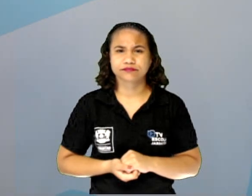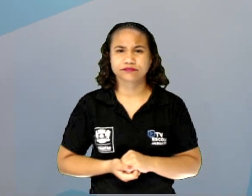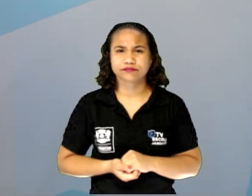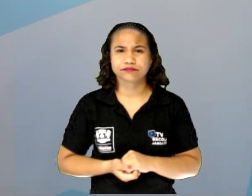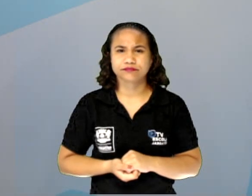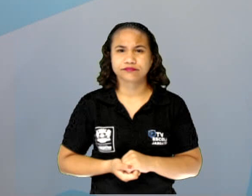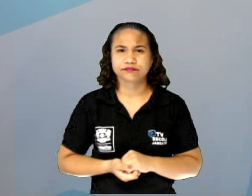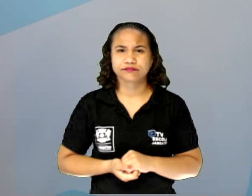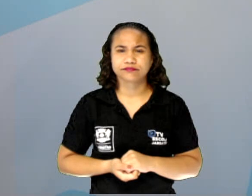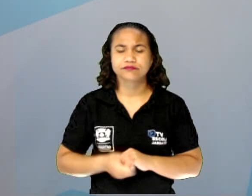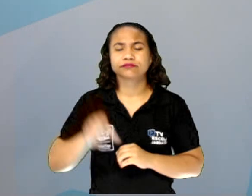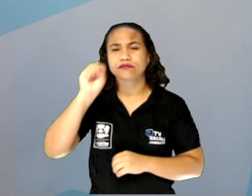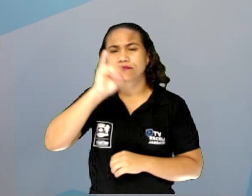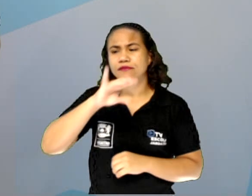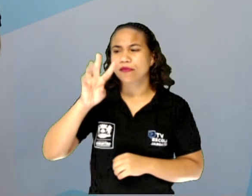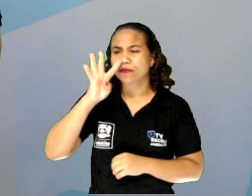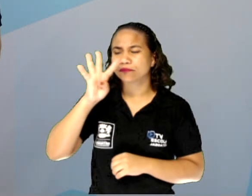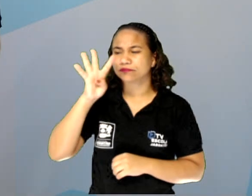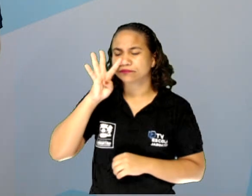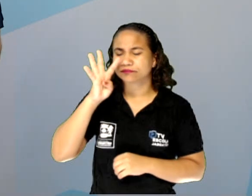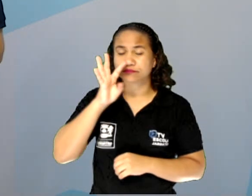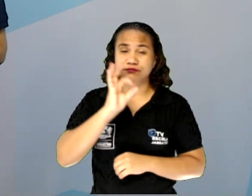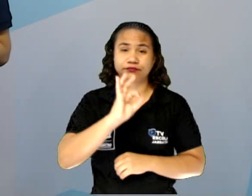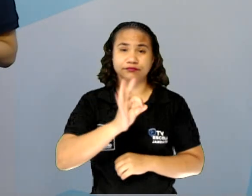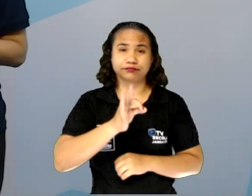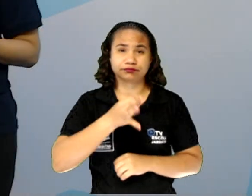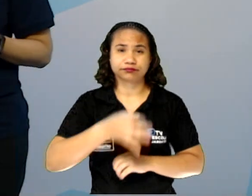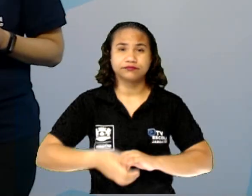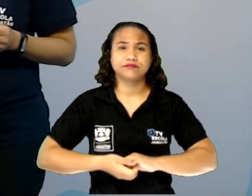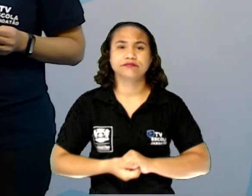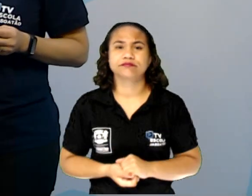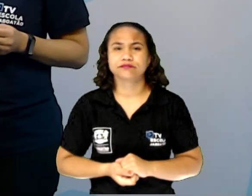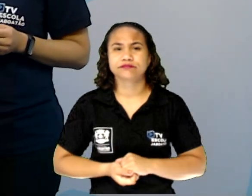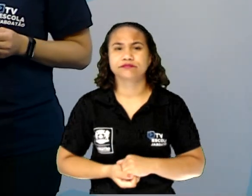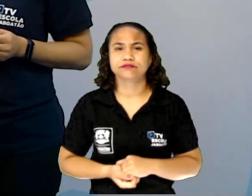they are, their. Certo?